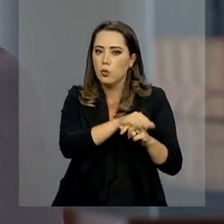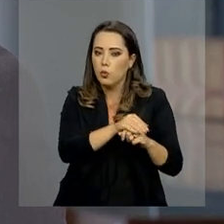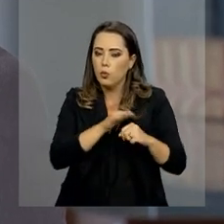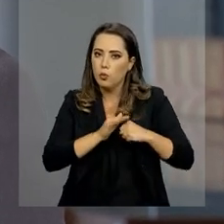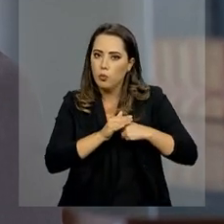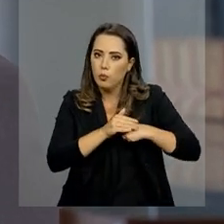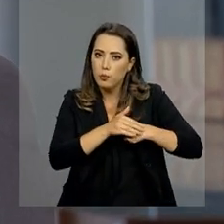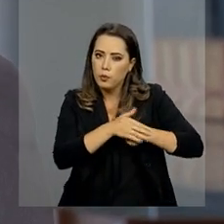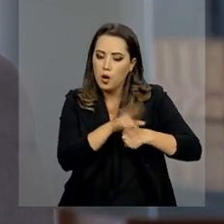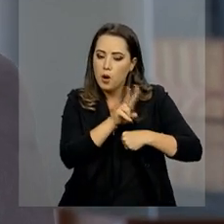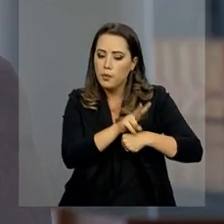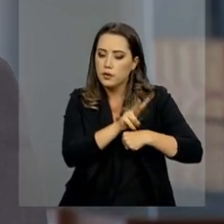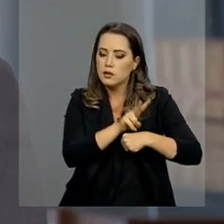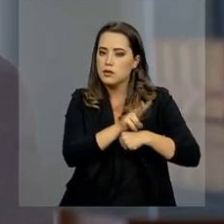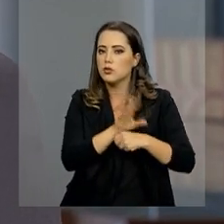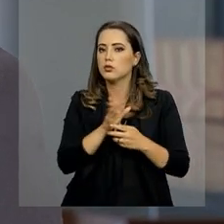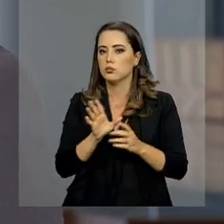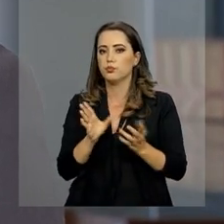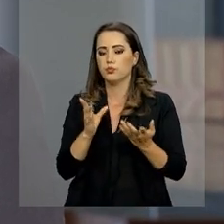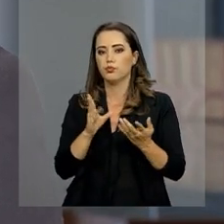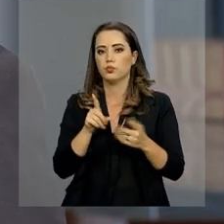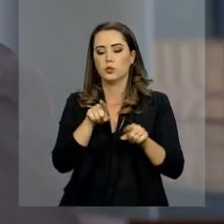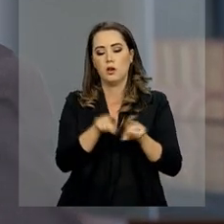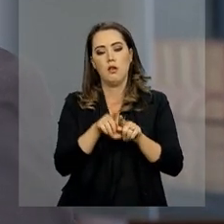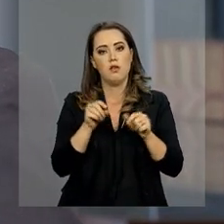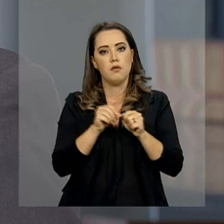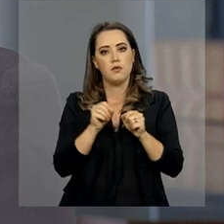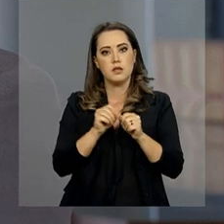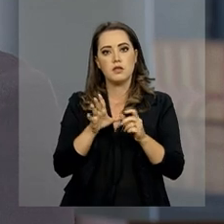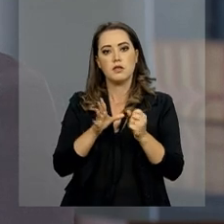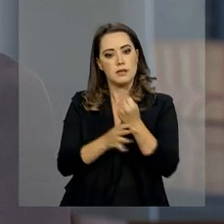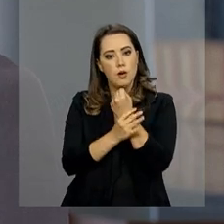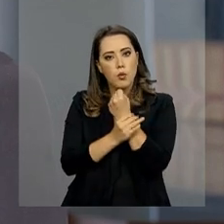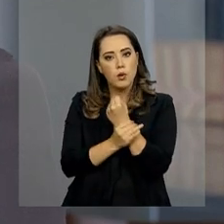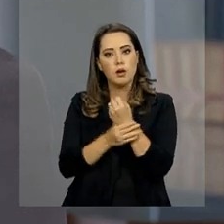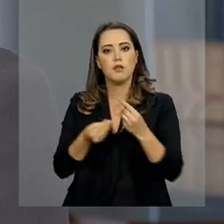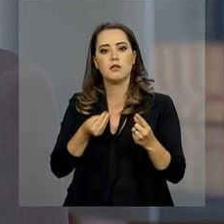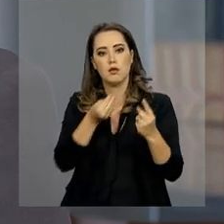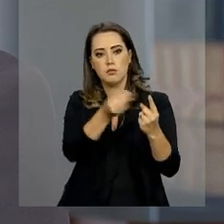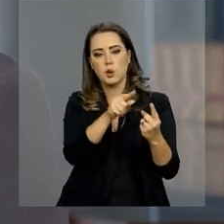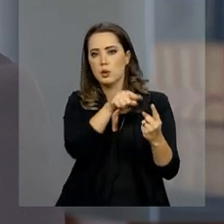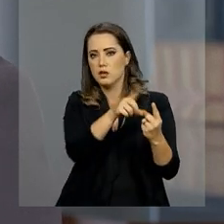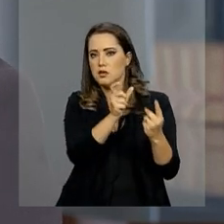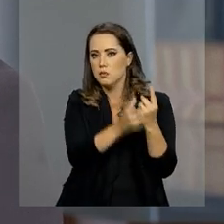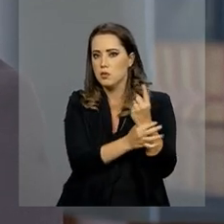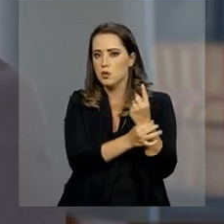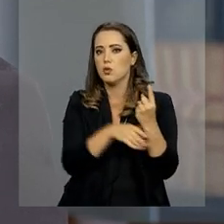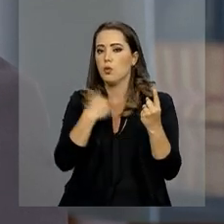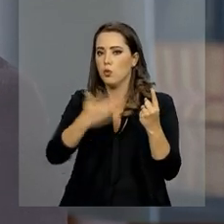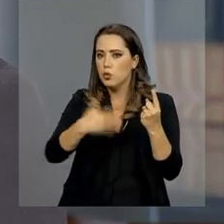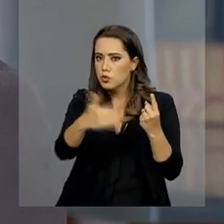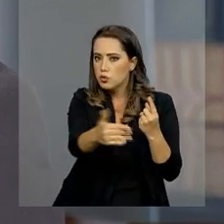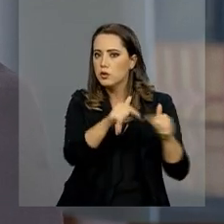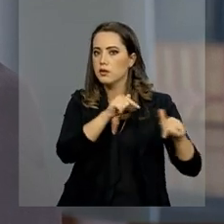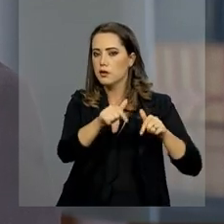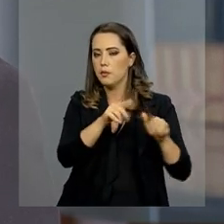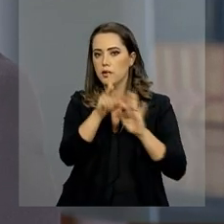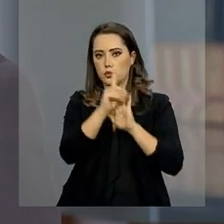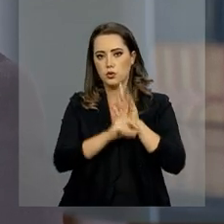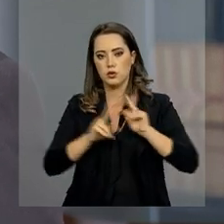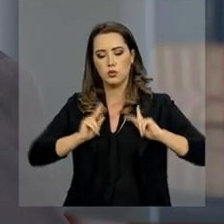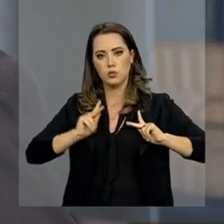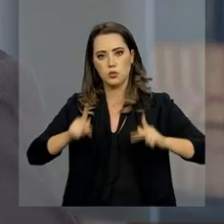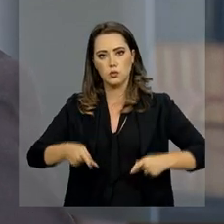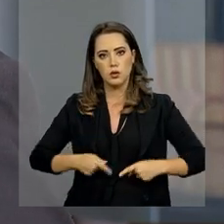busca então por meio de ações protetivas fazer é assegurar que essa pessoa permaneça realizando a defesa de direitos humanos